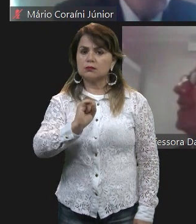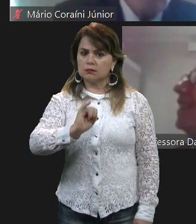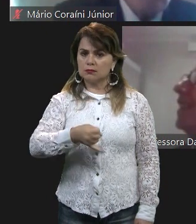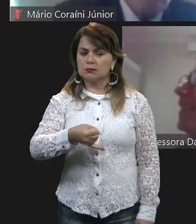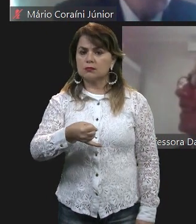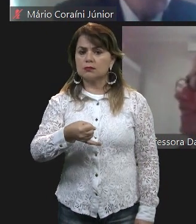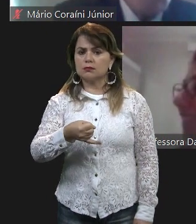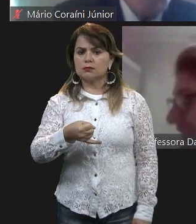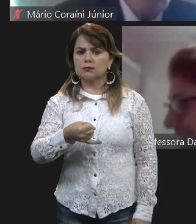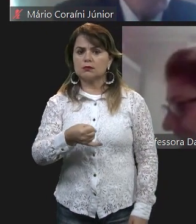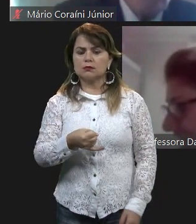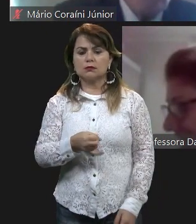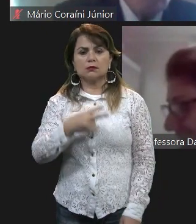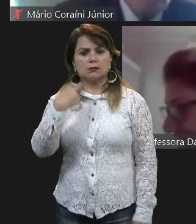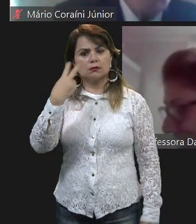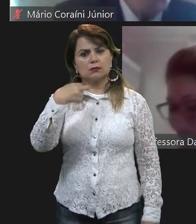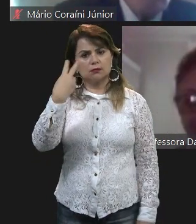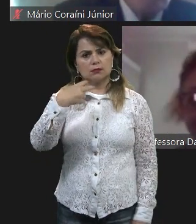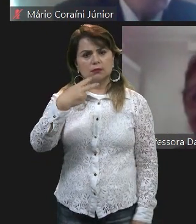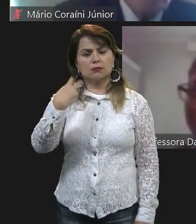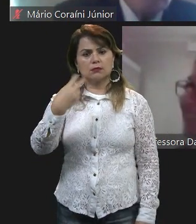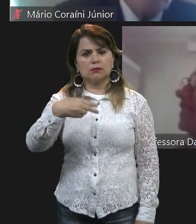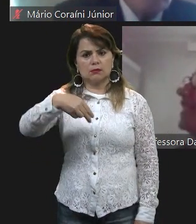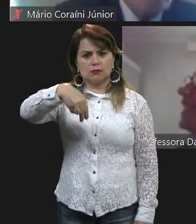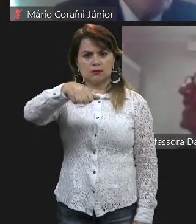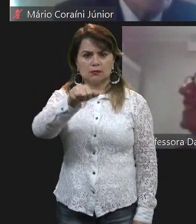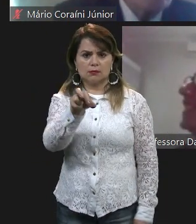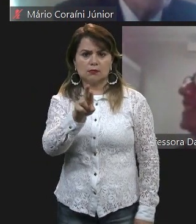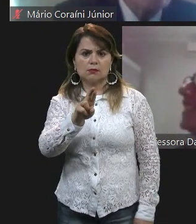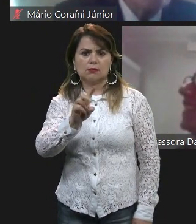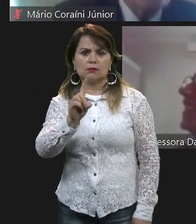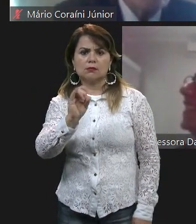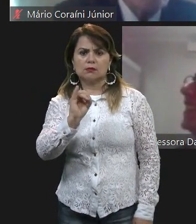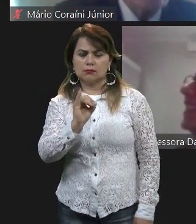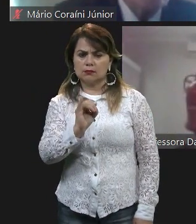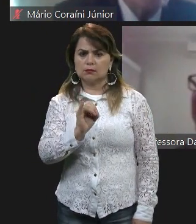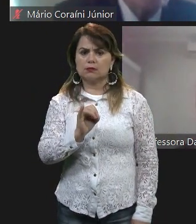Sim. Vereador Luiz Eduardo Nardi.